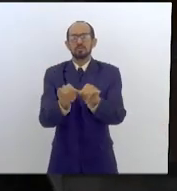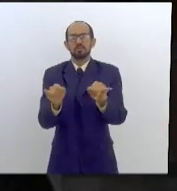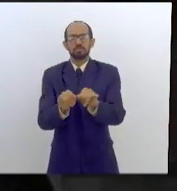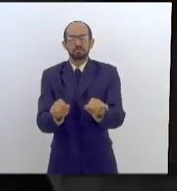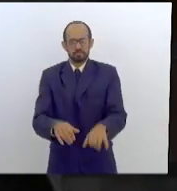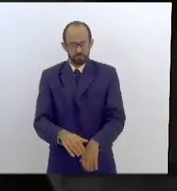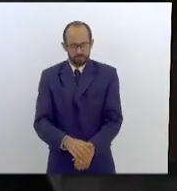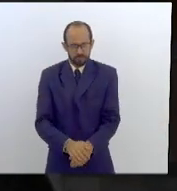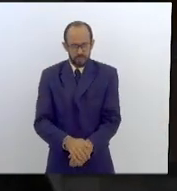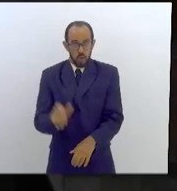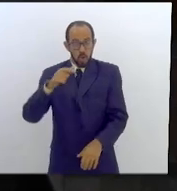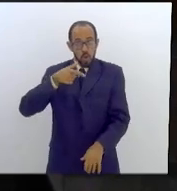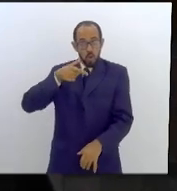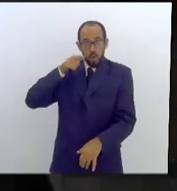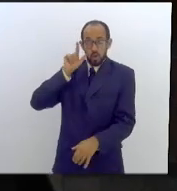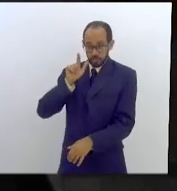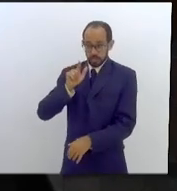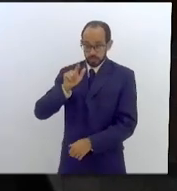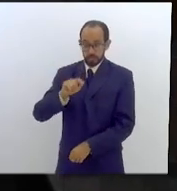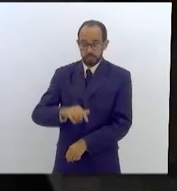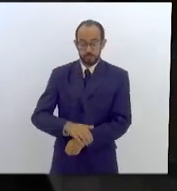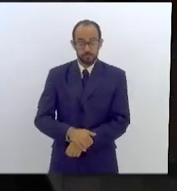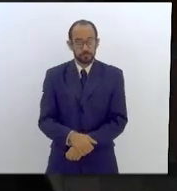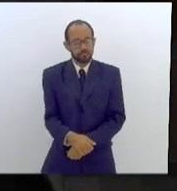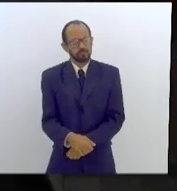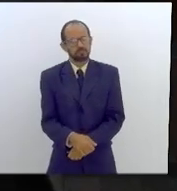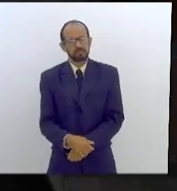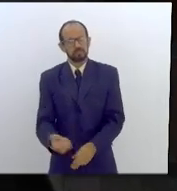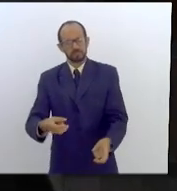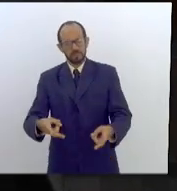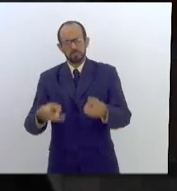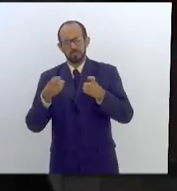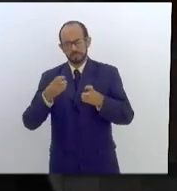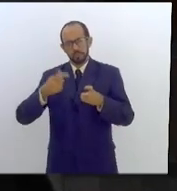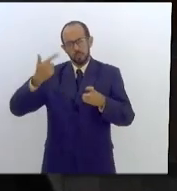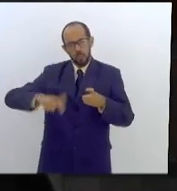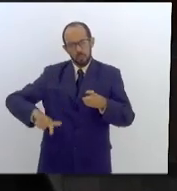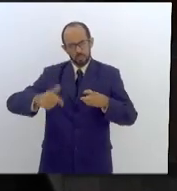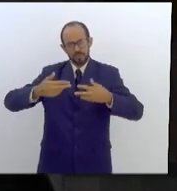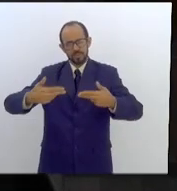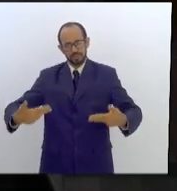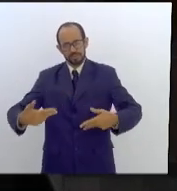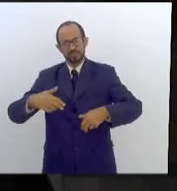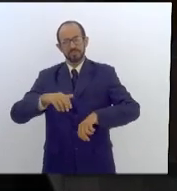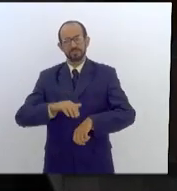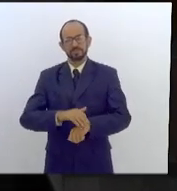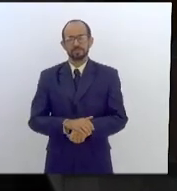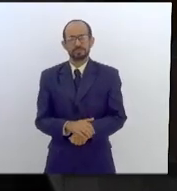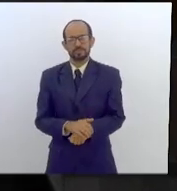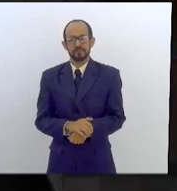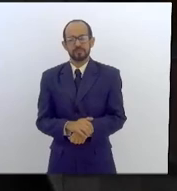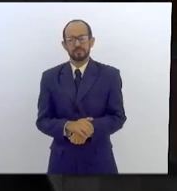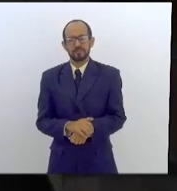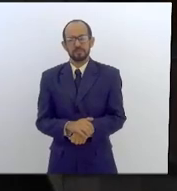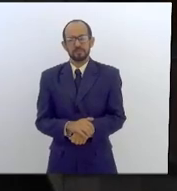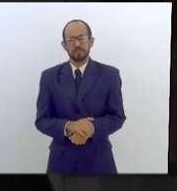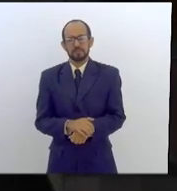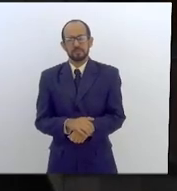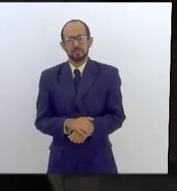E ontem constatei outra que se deve